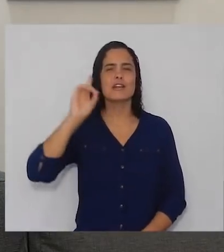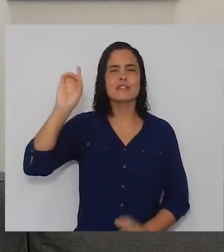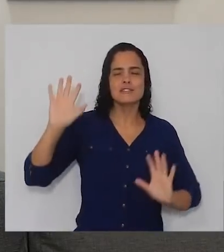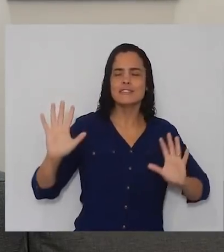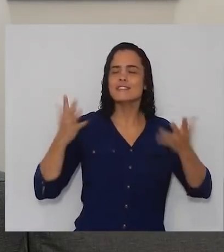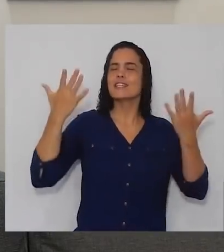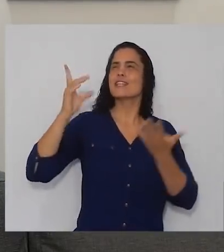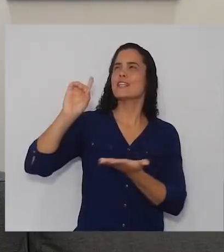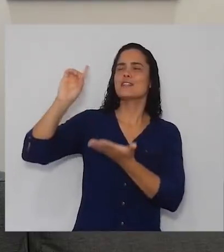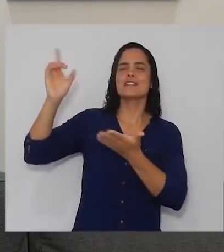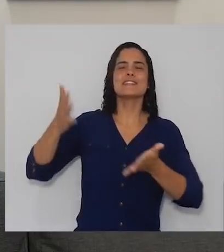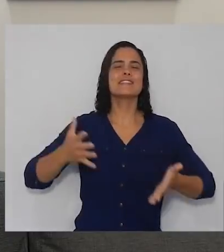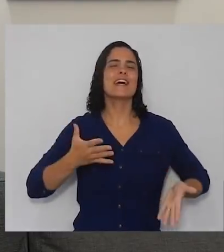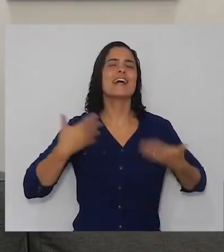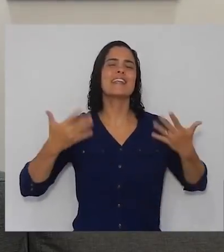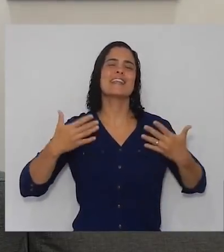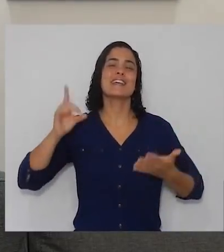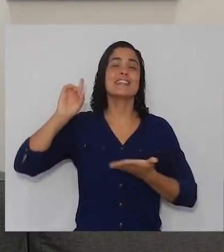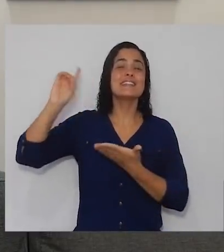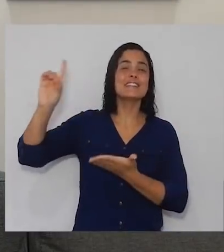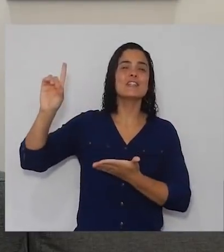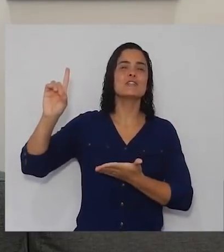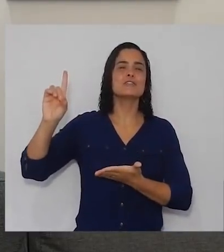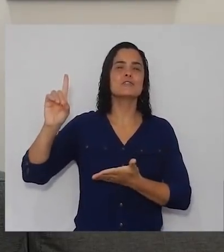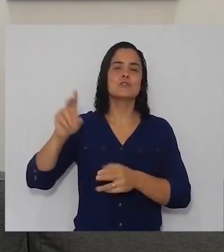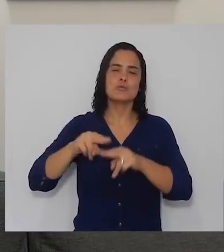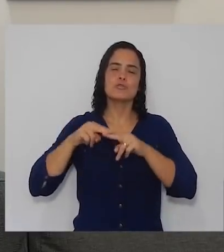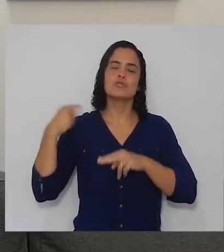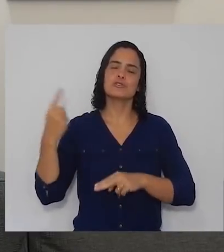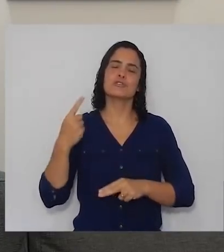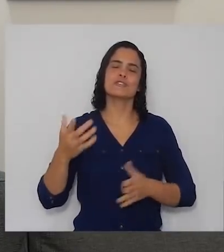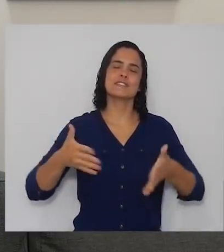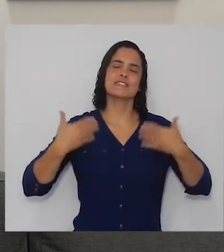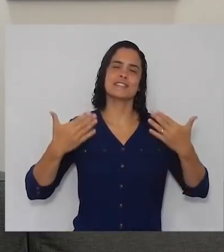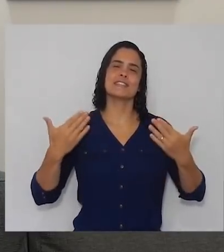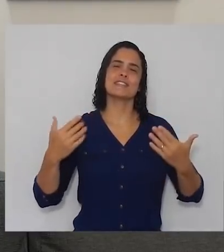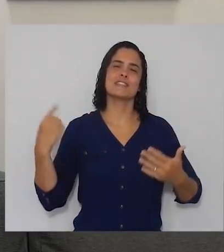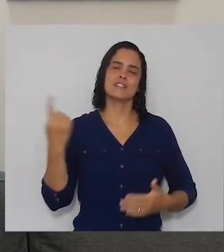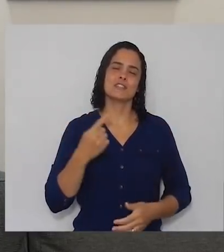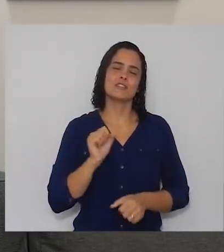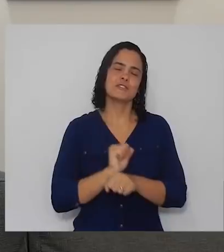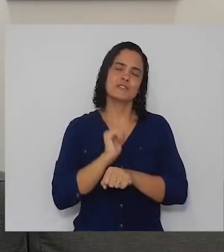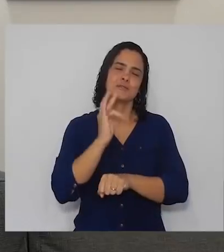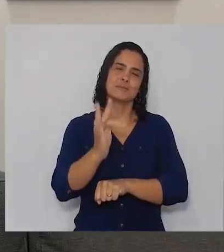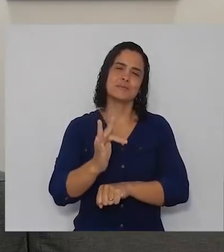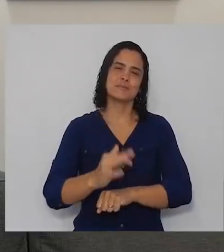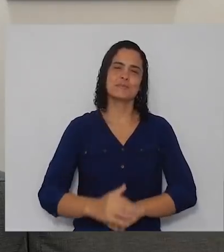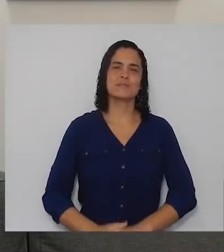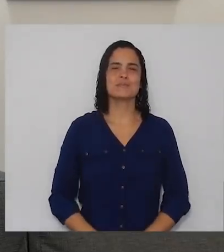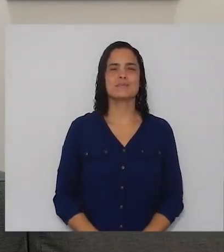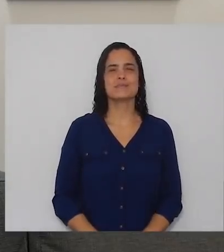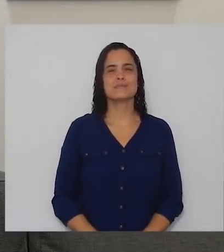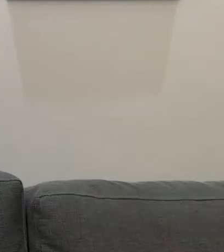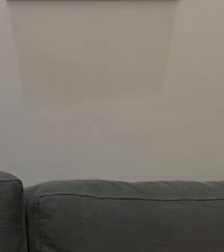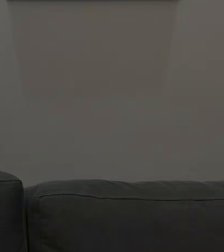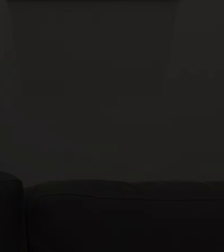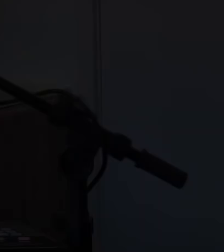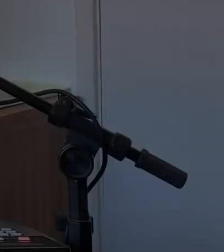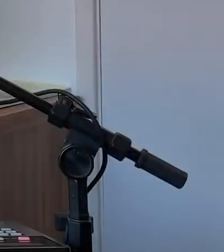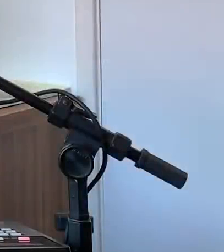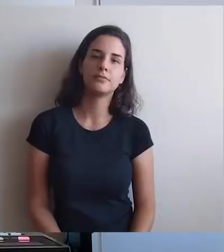ao culto apenas, louve, adore conosco, celebre no Senhor, que é a razão da nossa alegria e da nossa esperança.